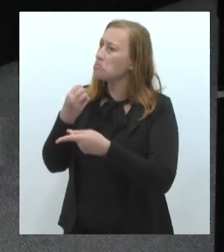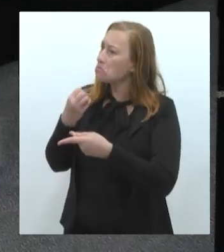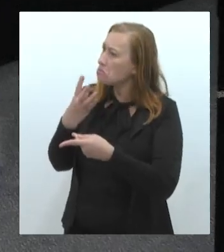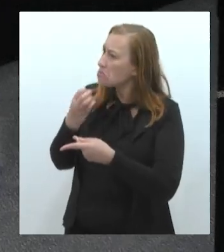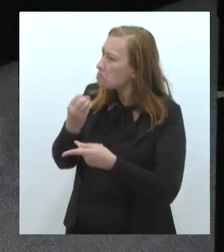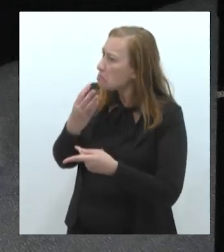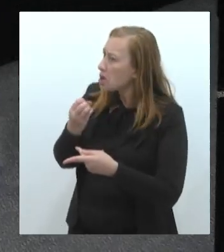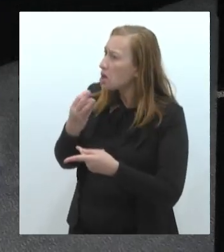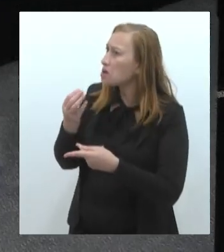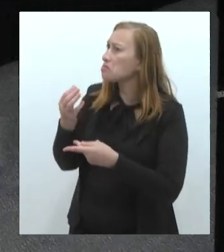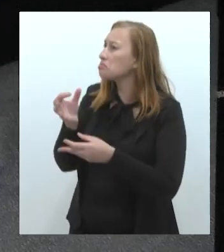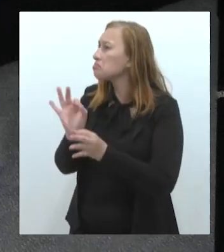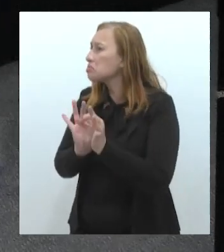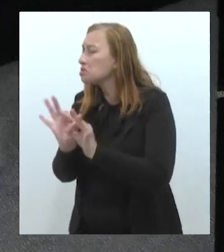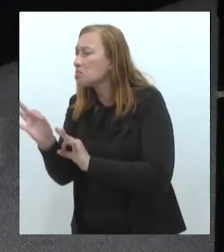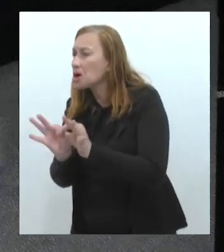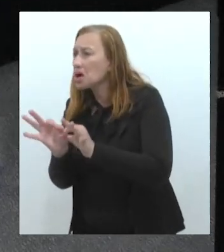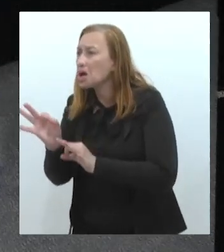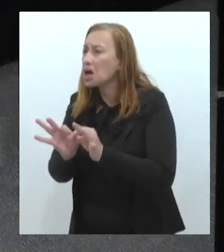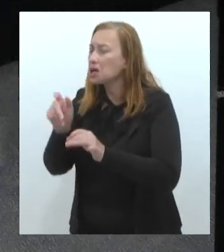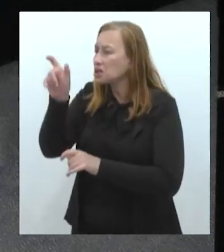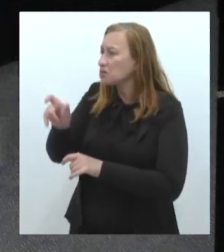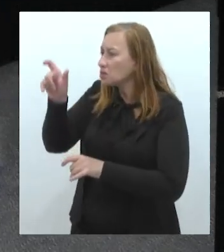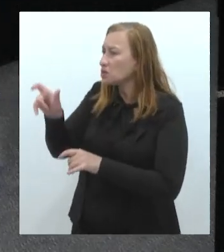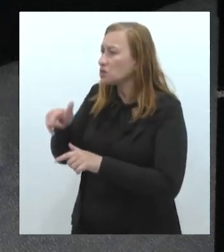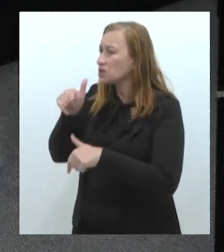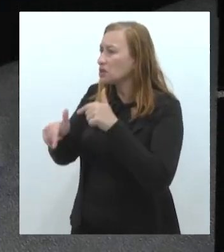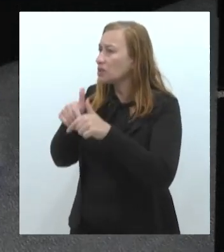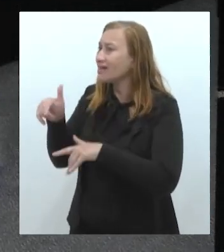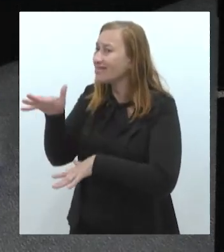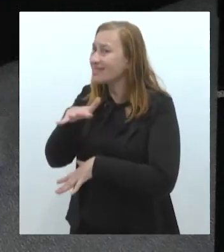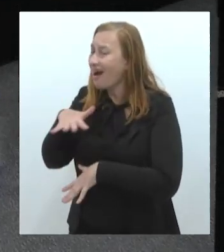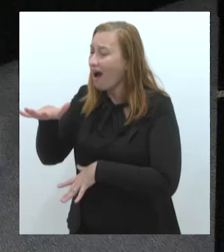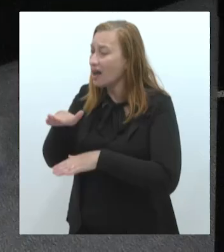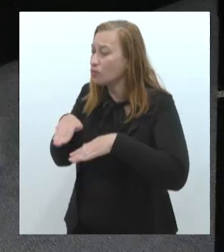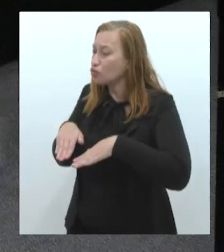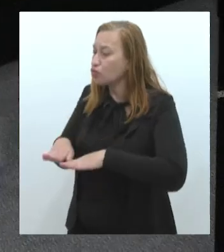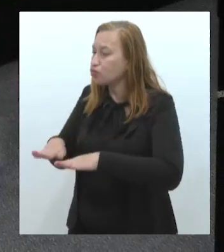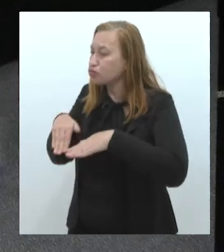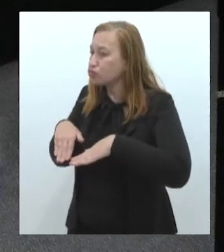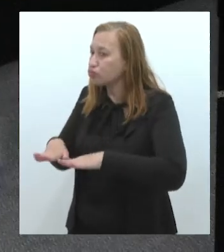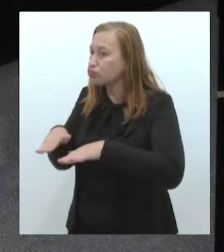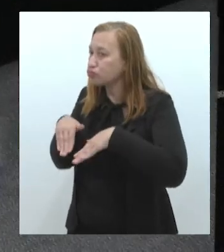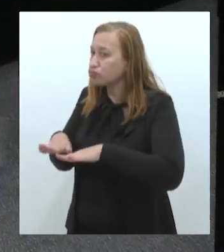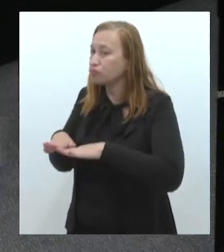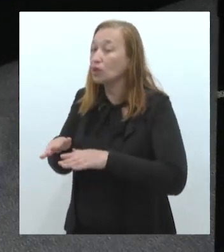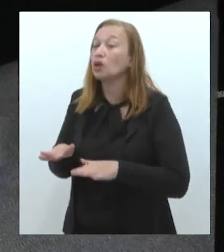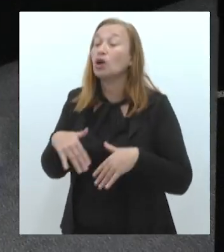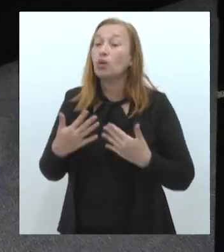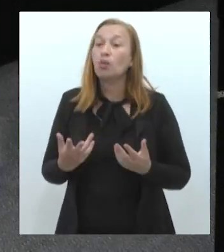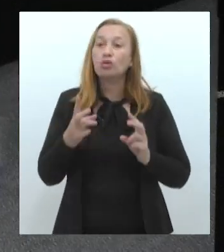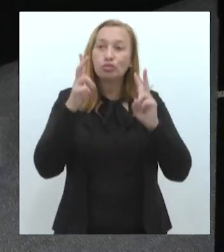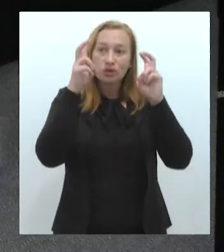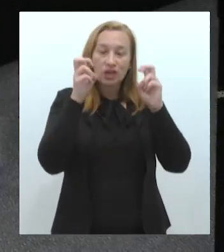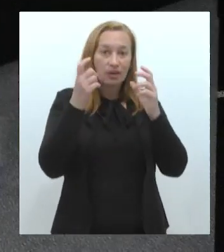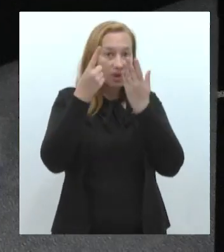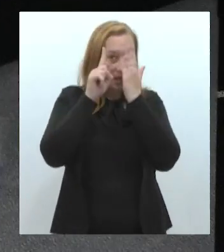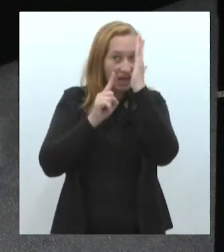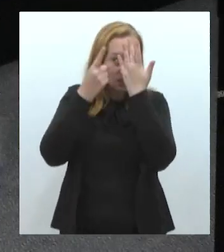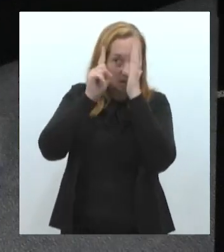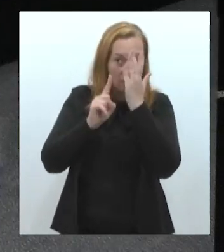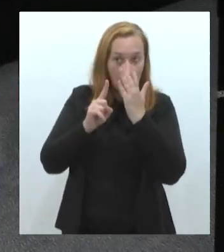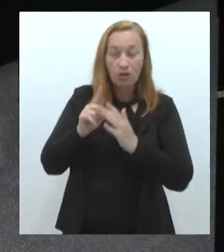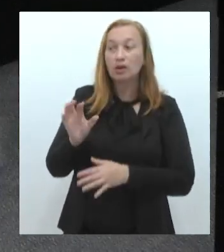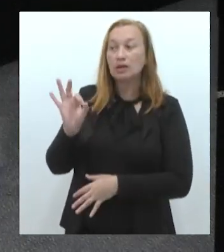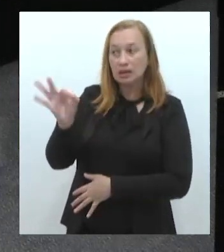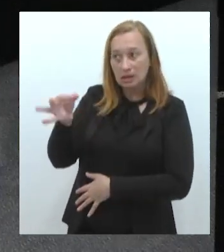com maquinários, com pessoas trabalhando, aí na área de costura. Quando o tema vira carnaval, Vossa Excelência tem